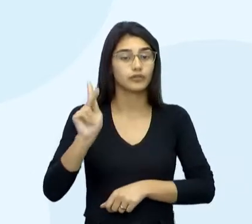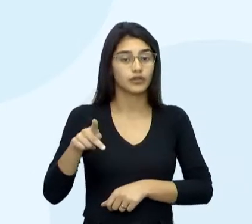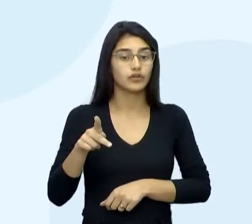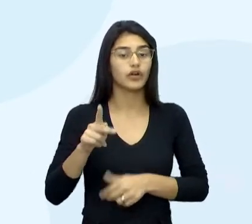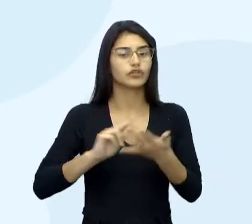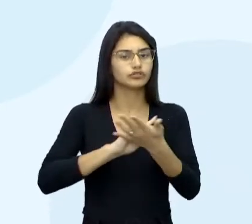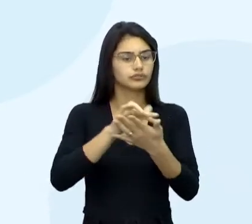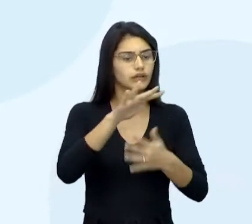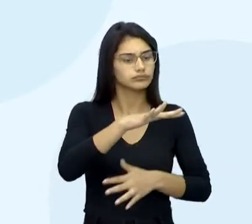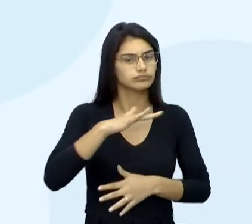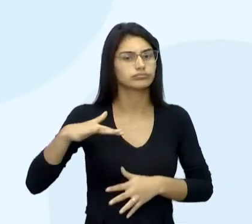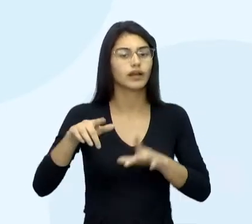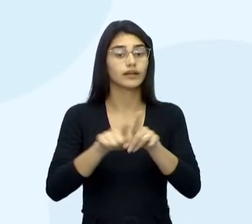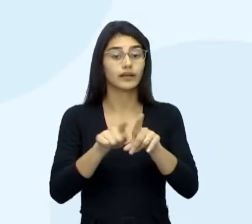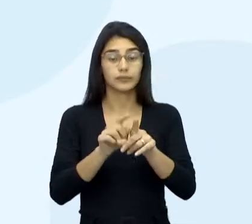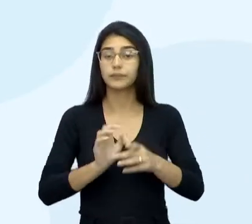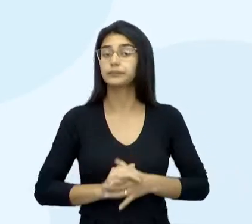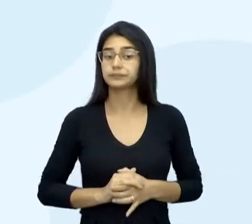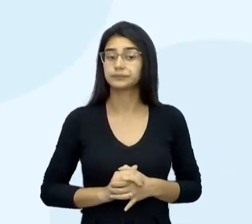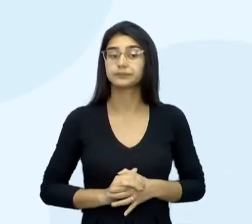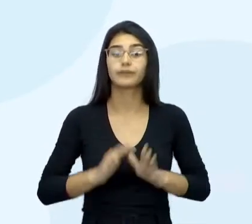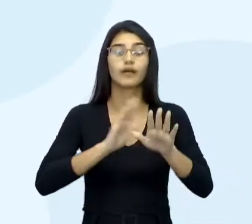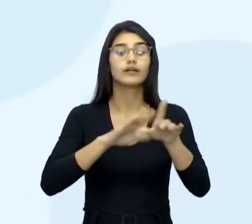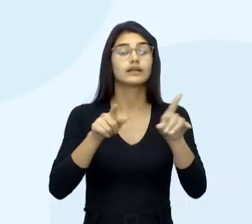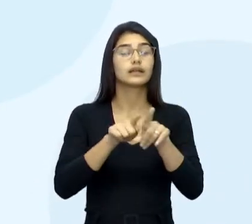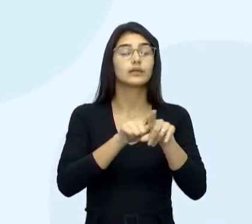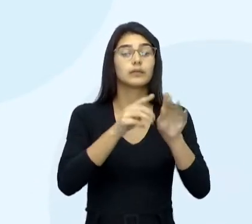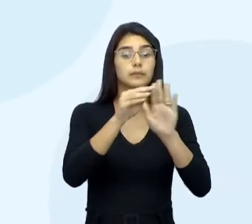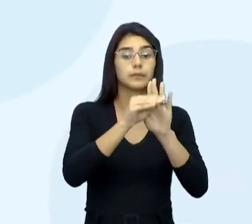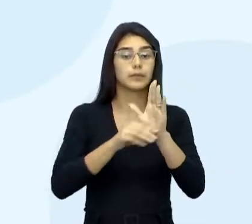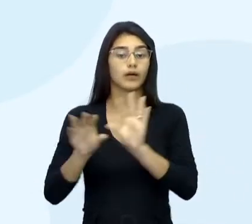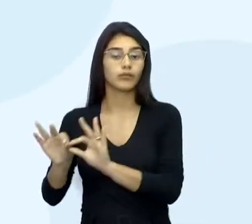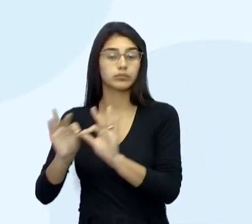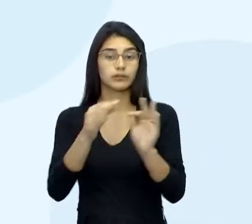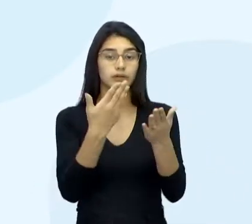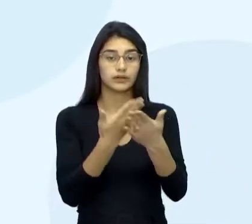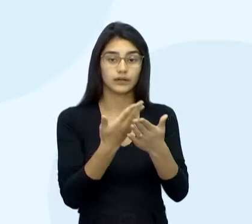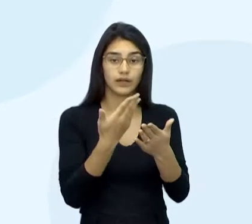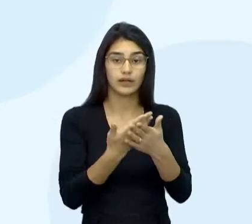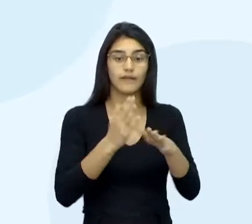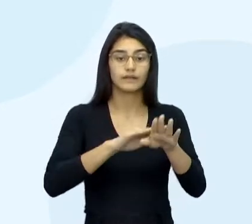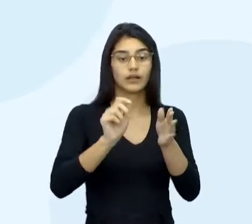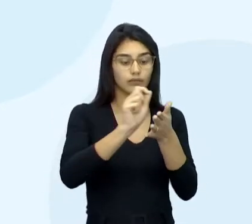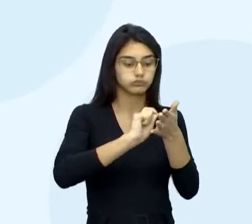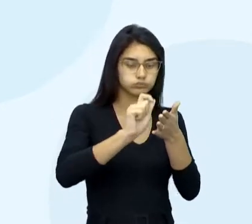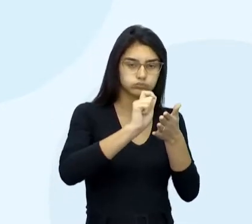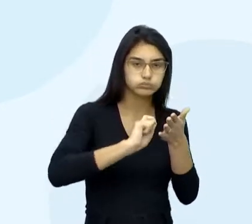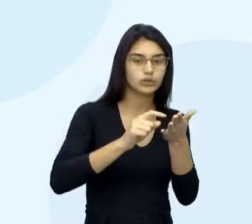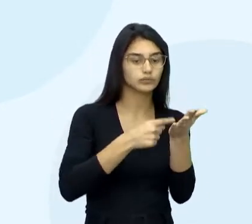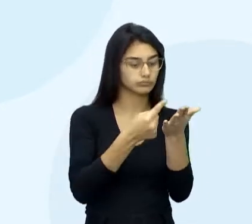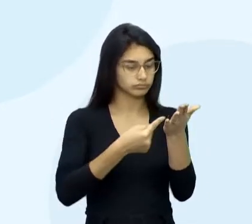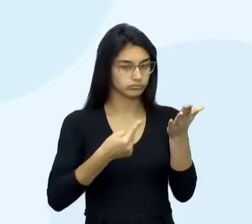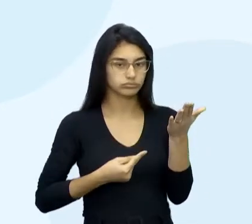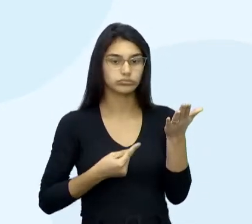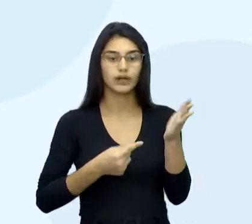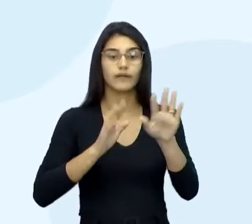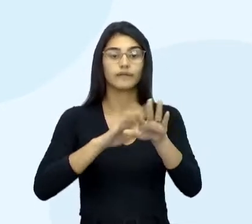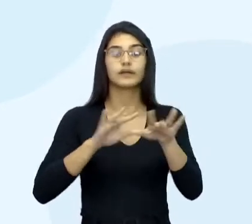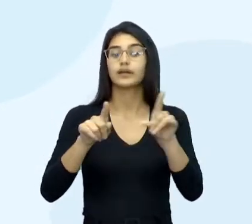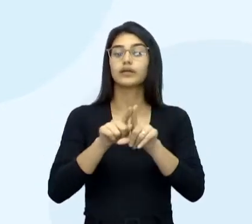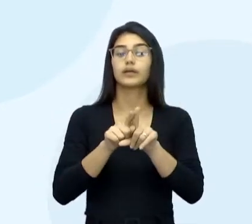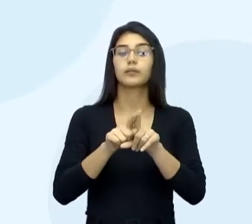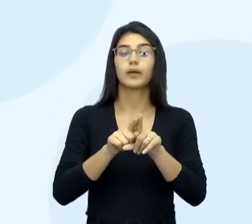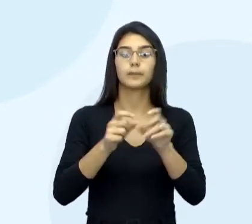de outras áreas. Quer ver? Bom, elabore também uma rotina de acompanhamento das aulas aí, fazendo as anotações em seu diário de bordo, elaborando